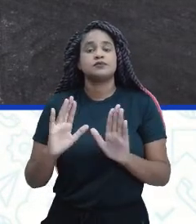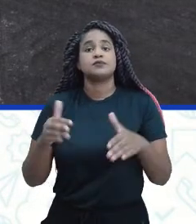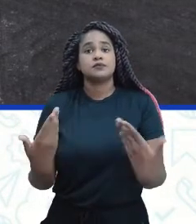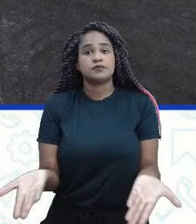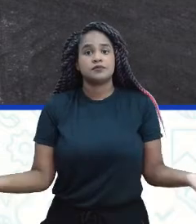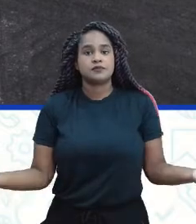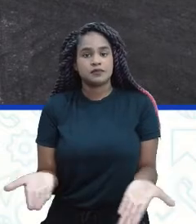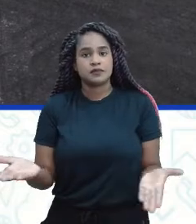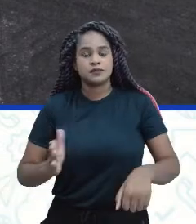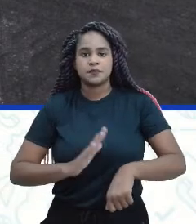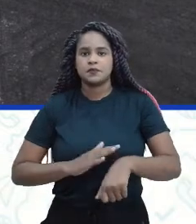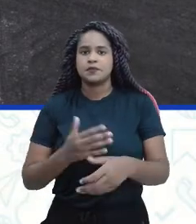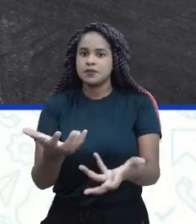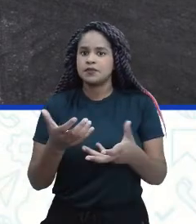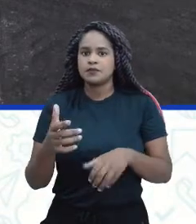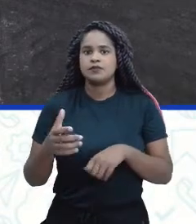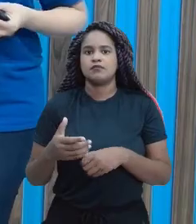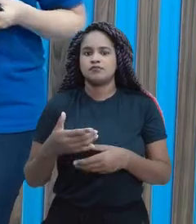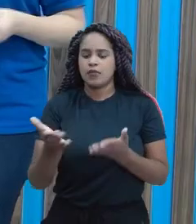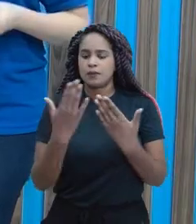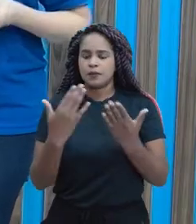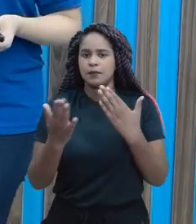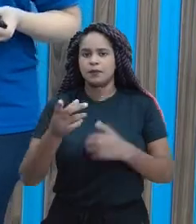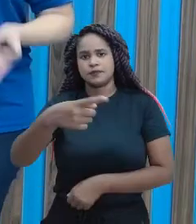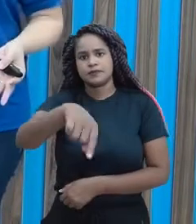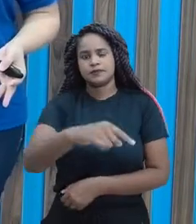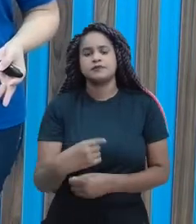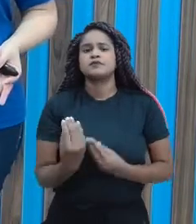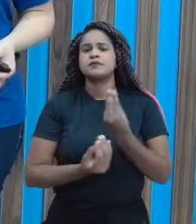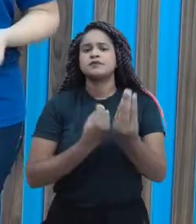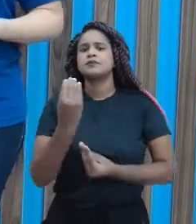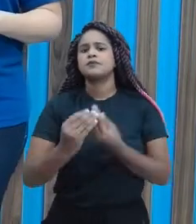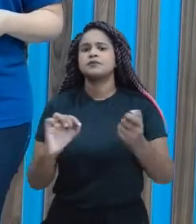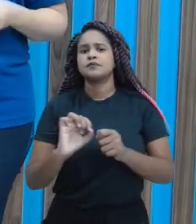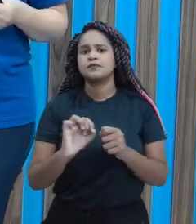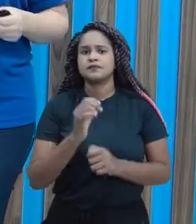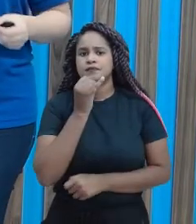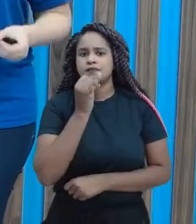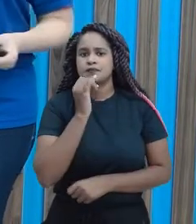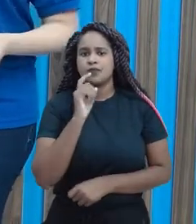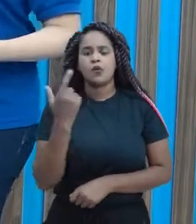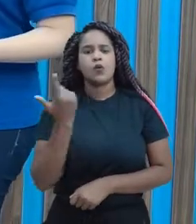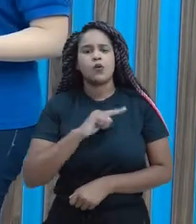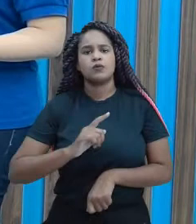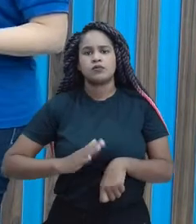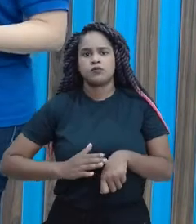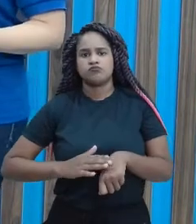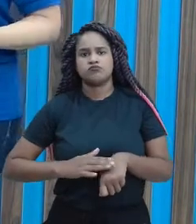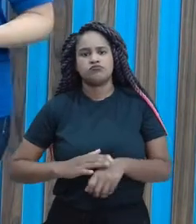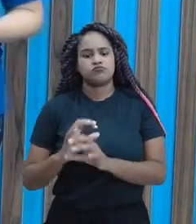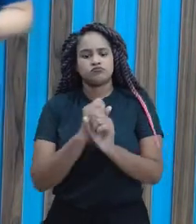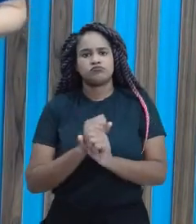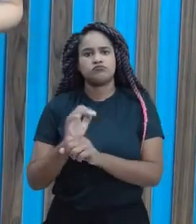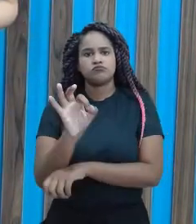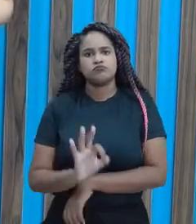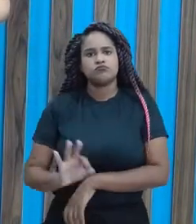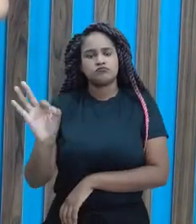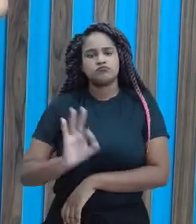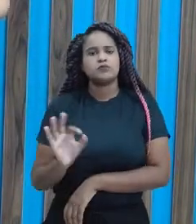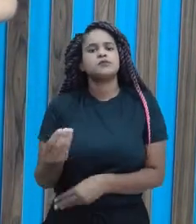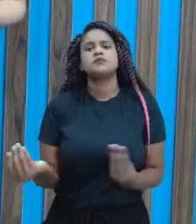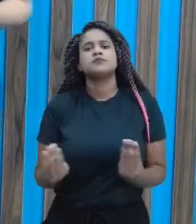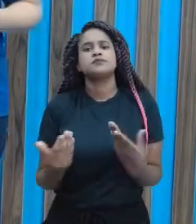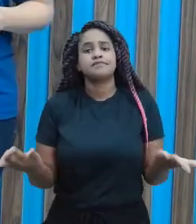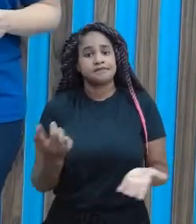no momento que eu queria argumentar com vocês, né? Como que a gente faz para ter essa autonomia no cálculo da porcentagem? Então,